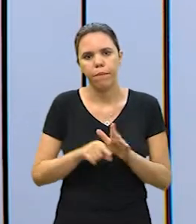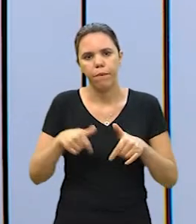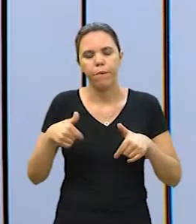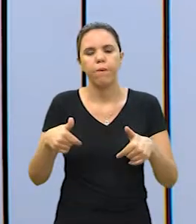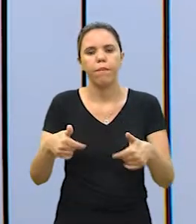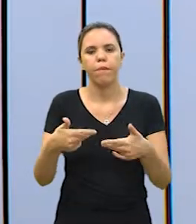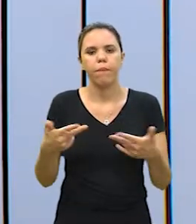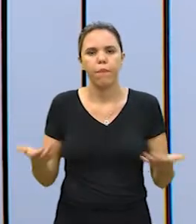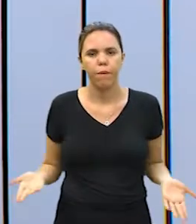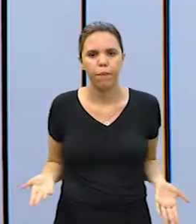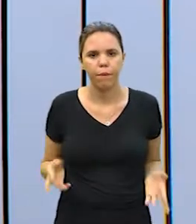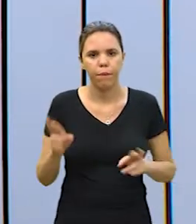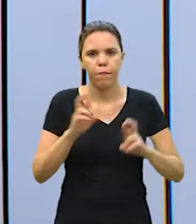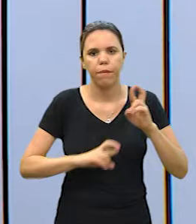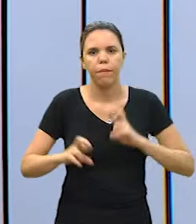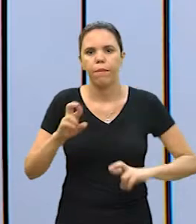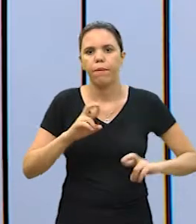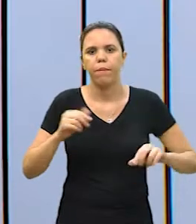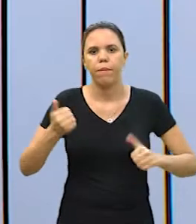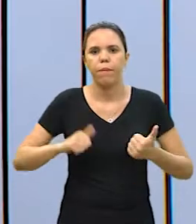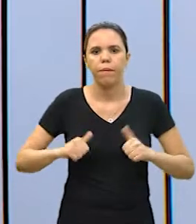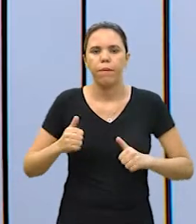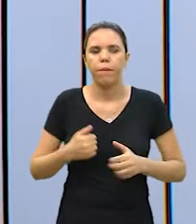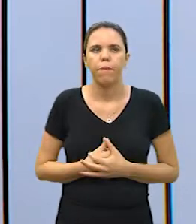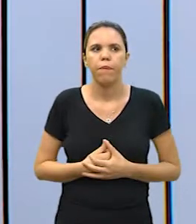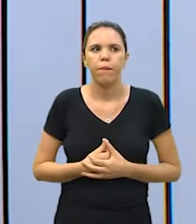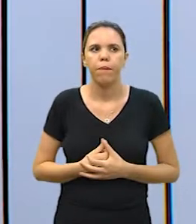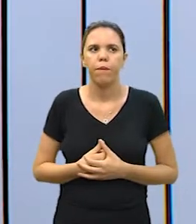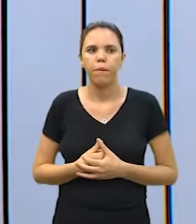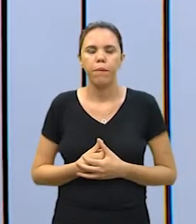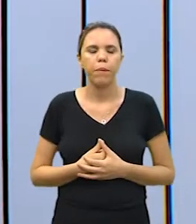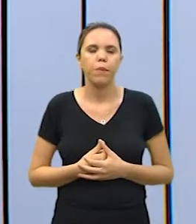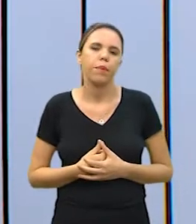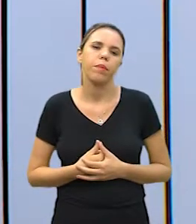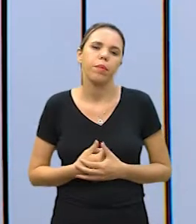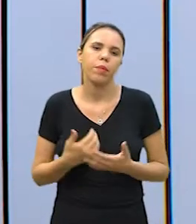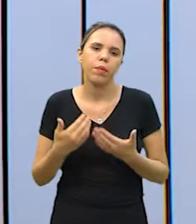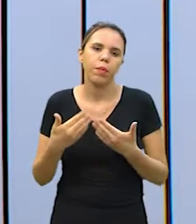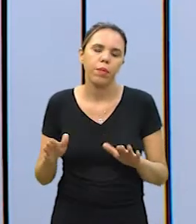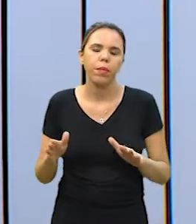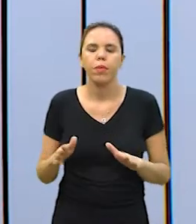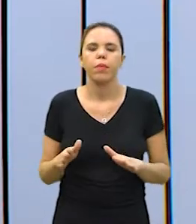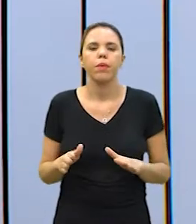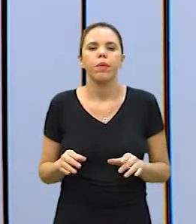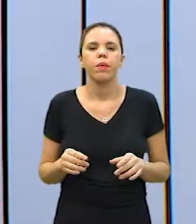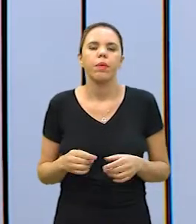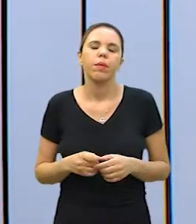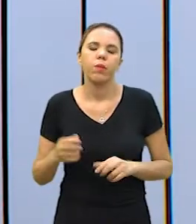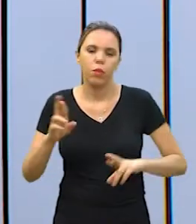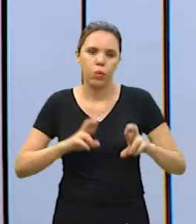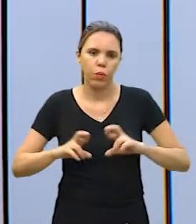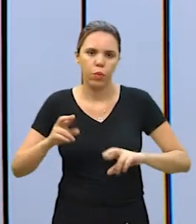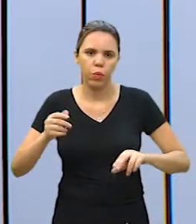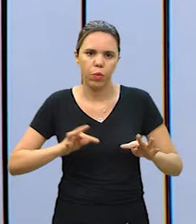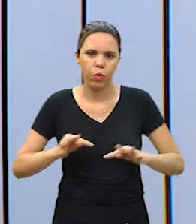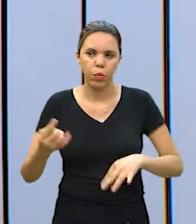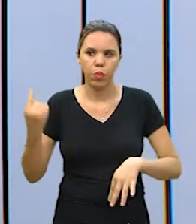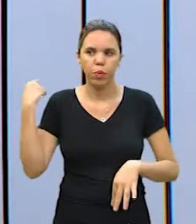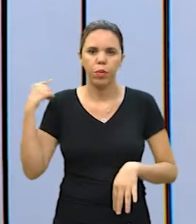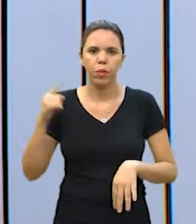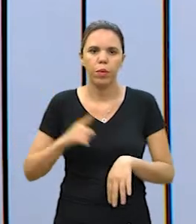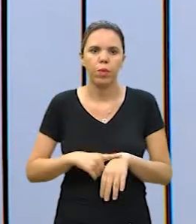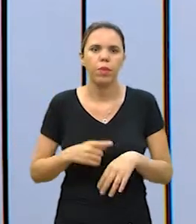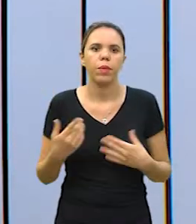busca pelos exames diagnósticos, para quebrar um tabu, até porque o diagnóstico, até um pouco tempo